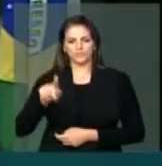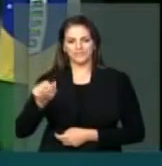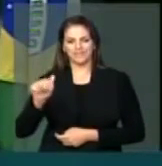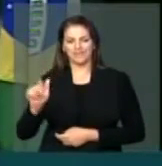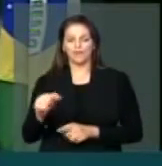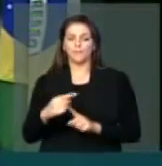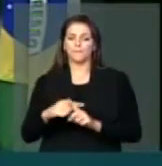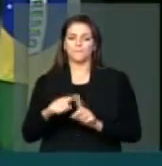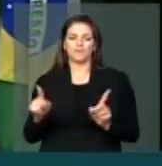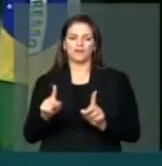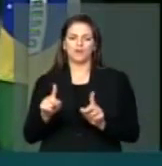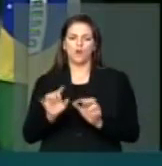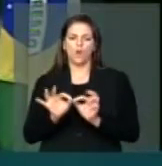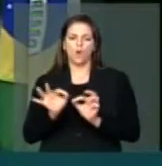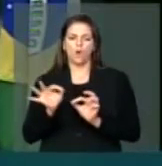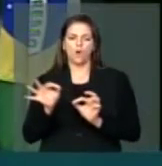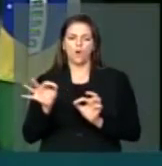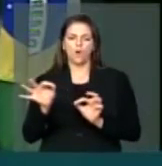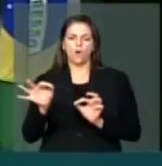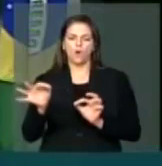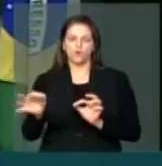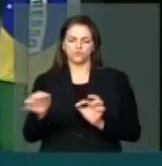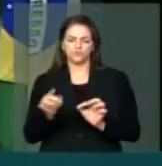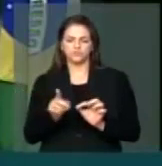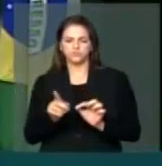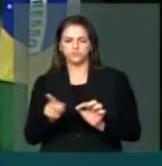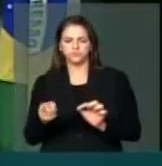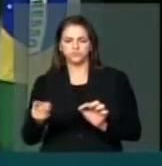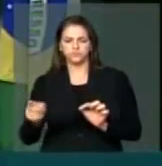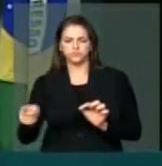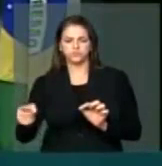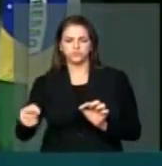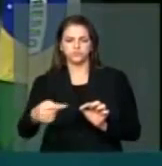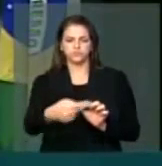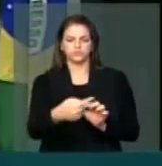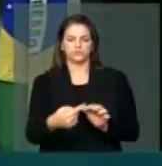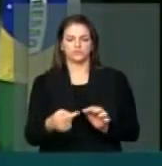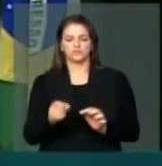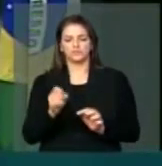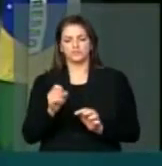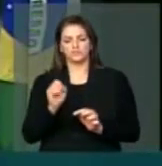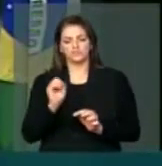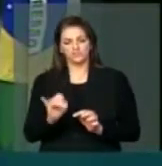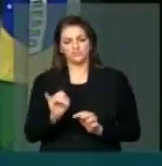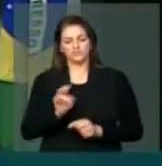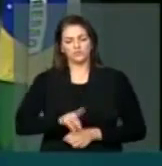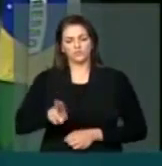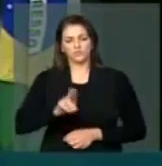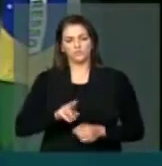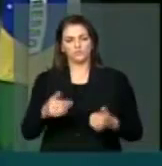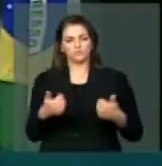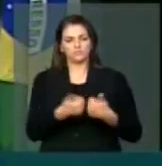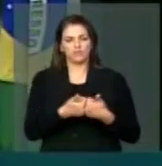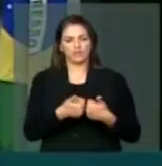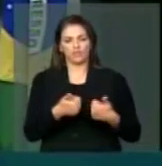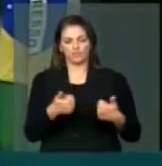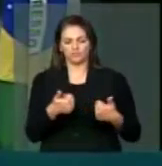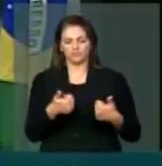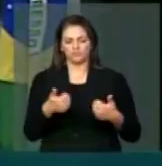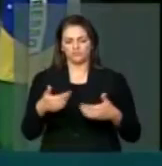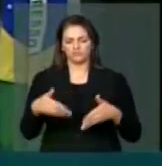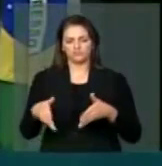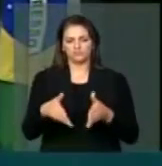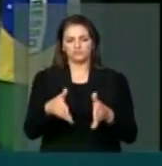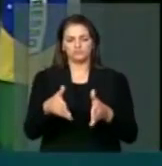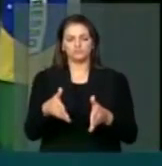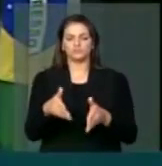muito, né? Para ir a Santa Maria, todo o Vale de Jaguari, ou a região da Fronteira, ou a região das Missões que usa essa estrada, tem que fazer uma